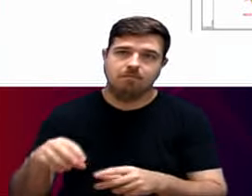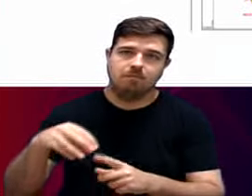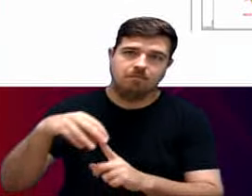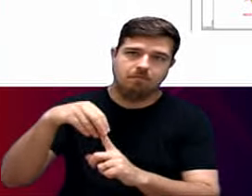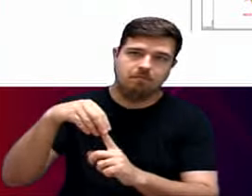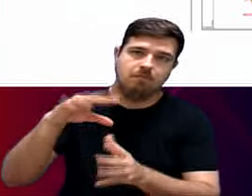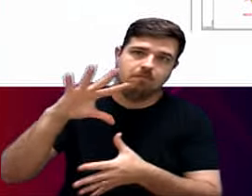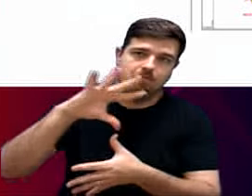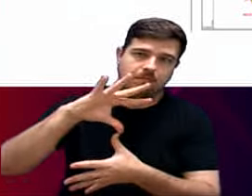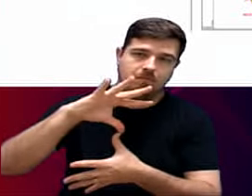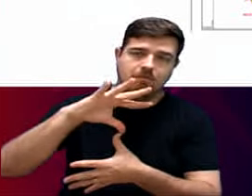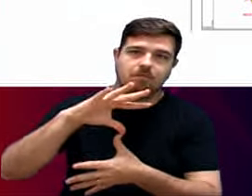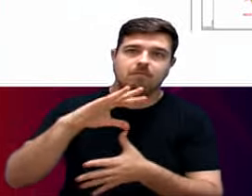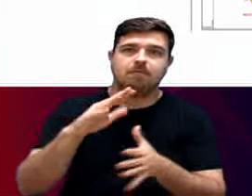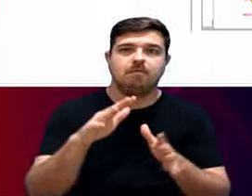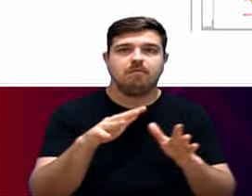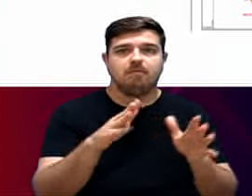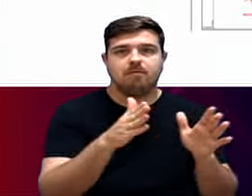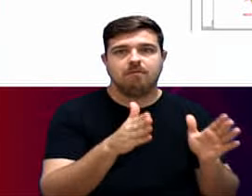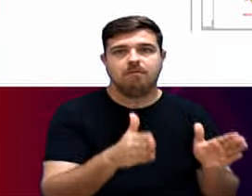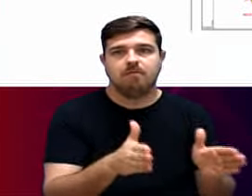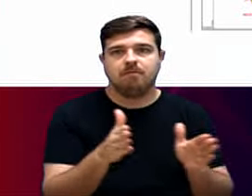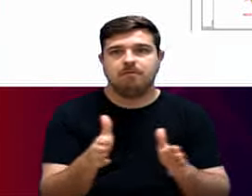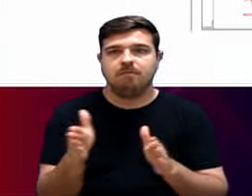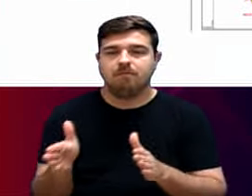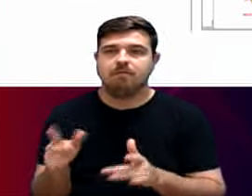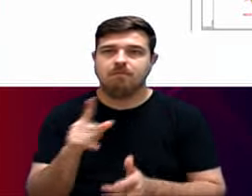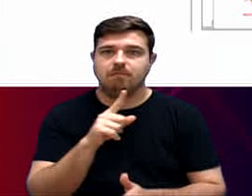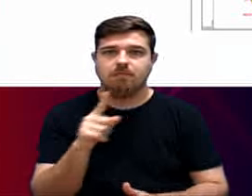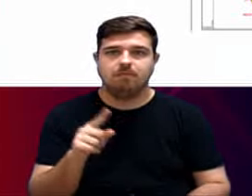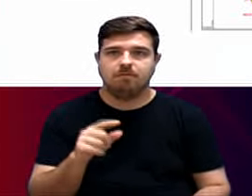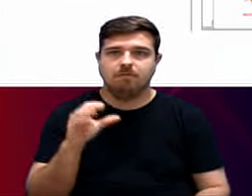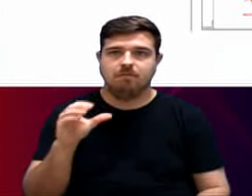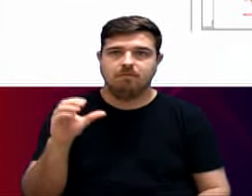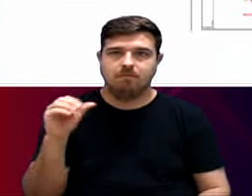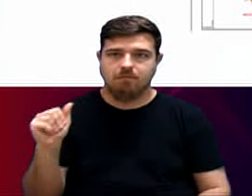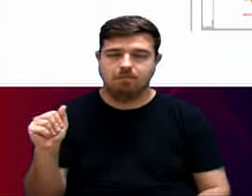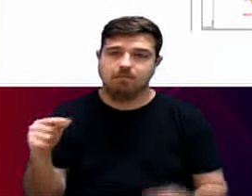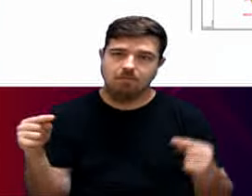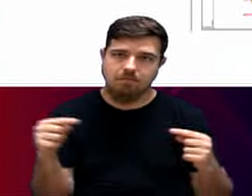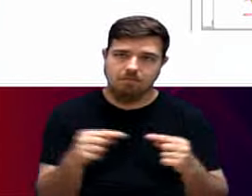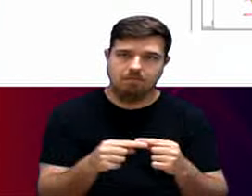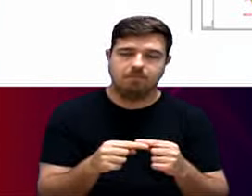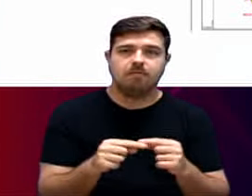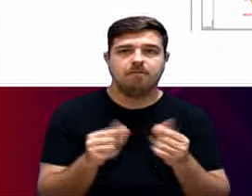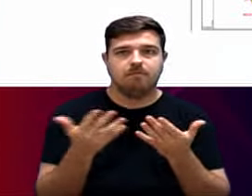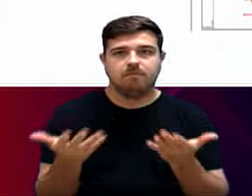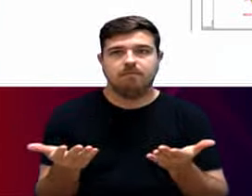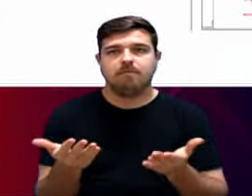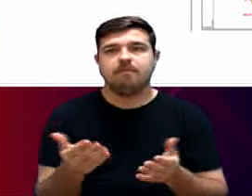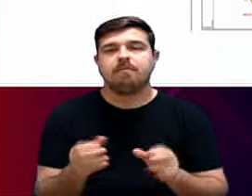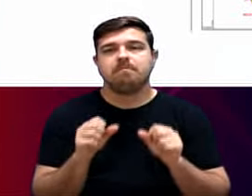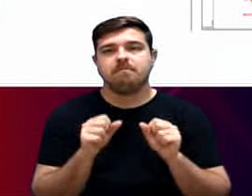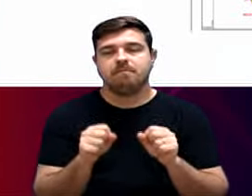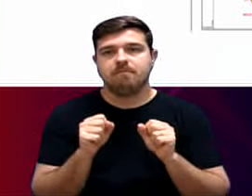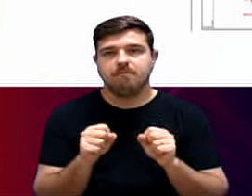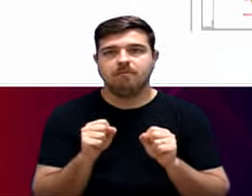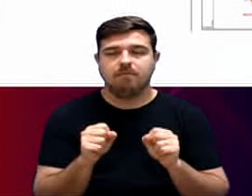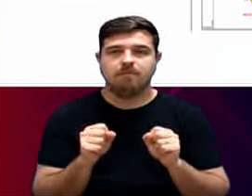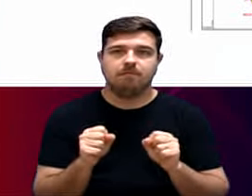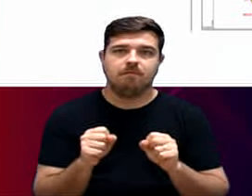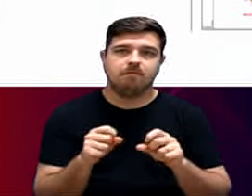de zoneamento porque daí vem como zca zona de conservação ambiental permite um